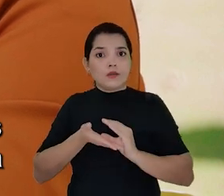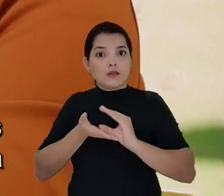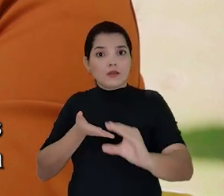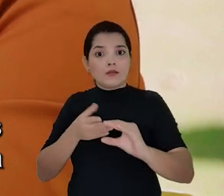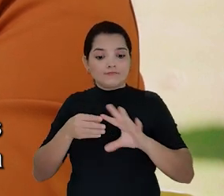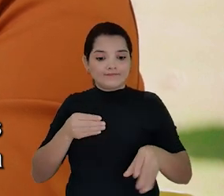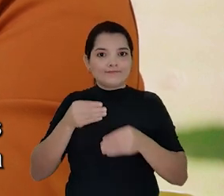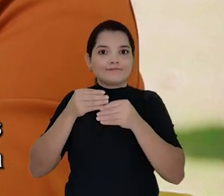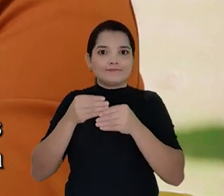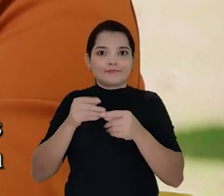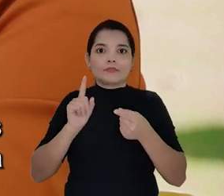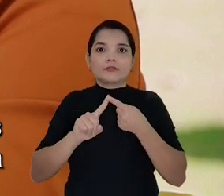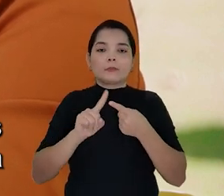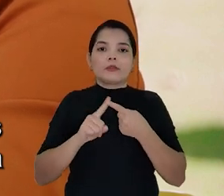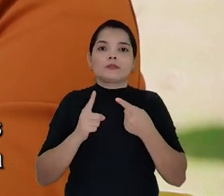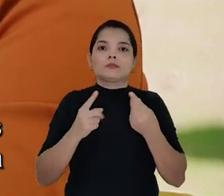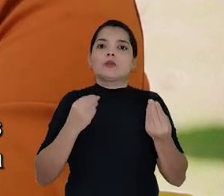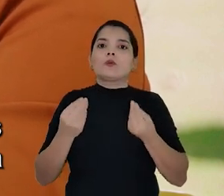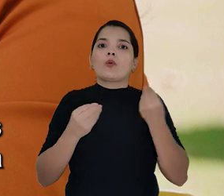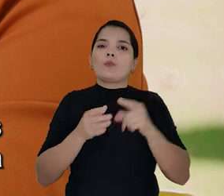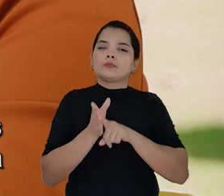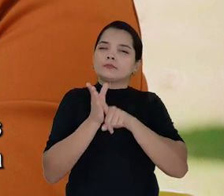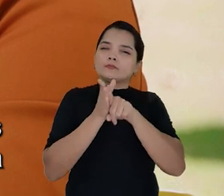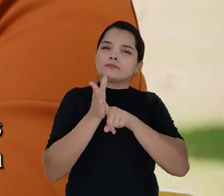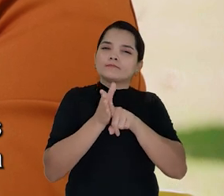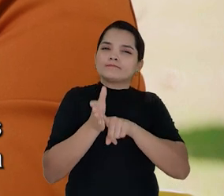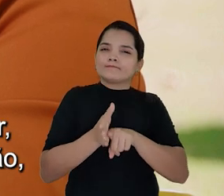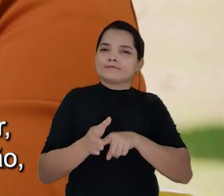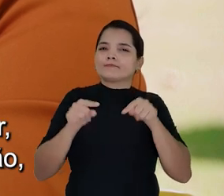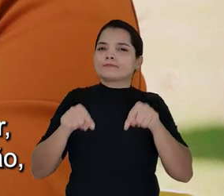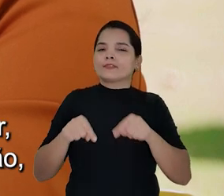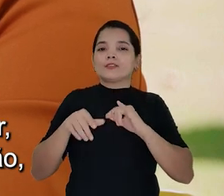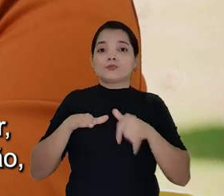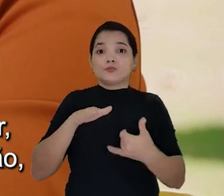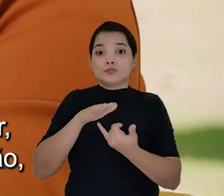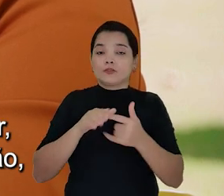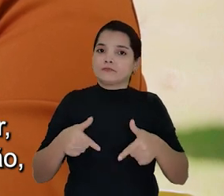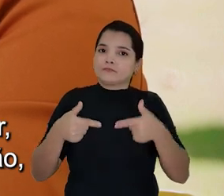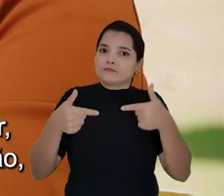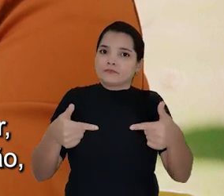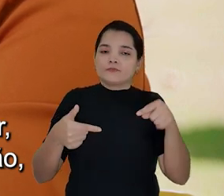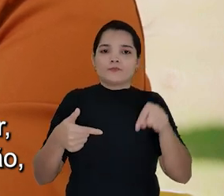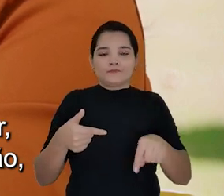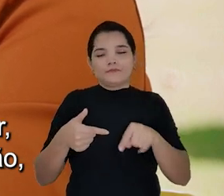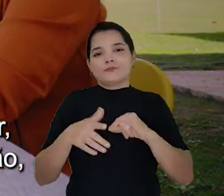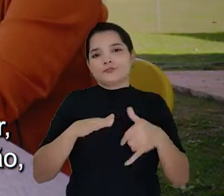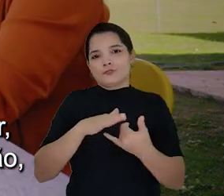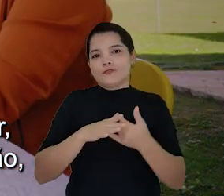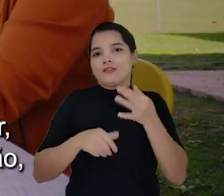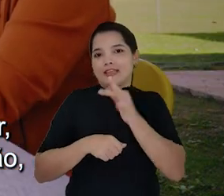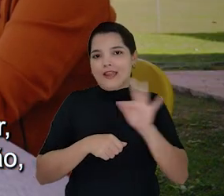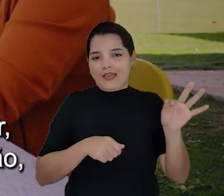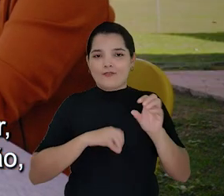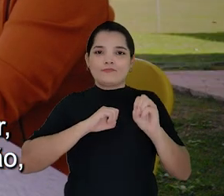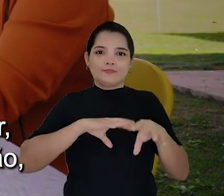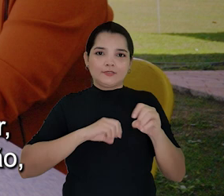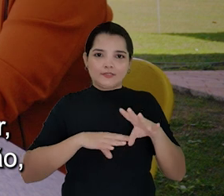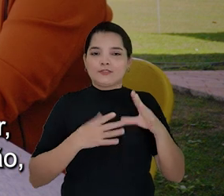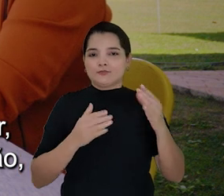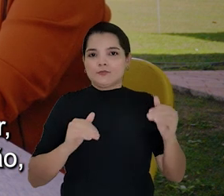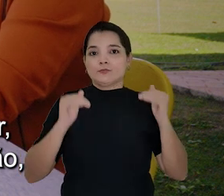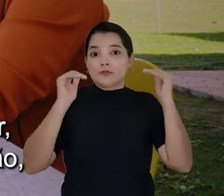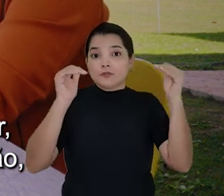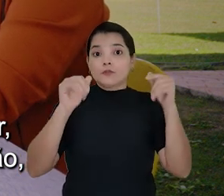adicionais e explorar mais esses ativos que uma instituição Federal de ensino superior pode